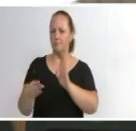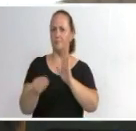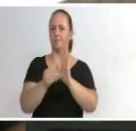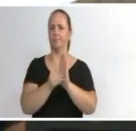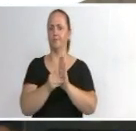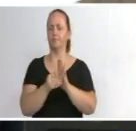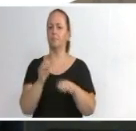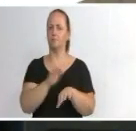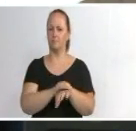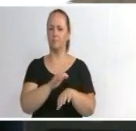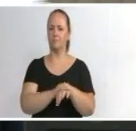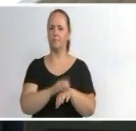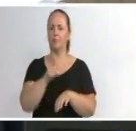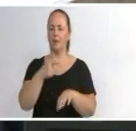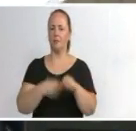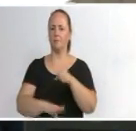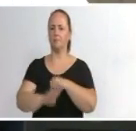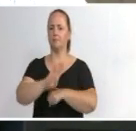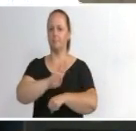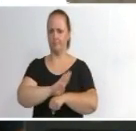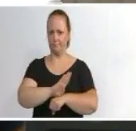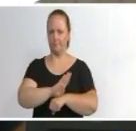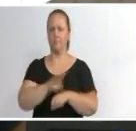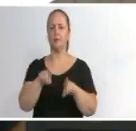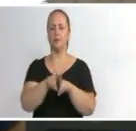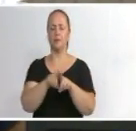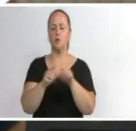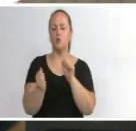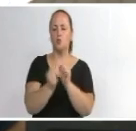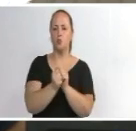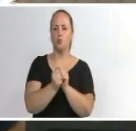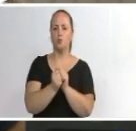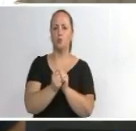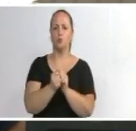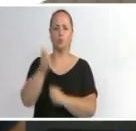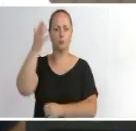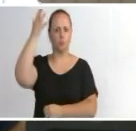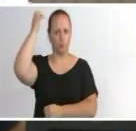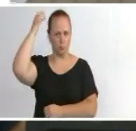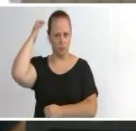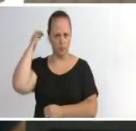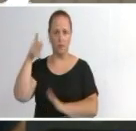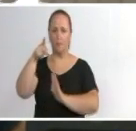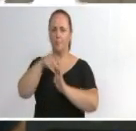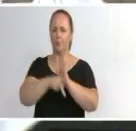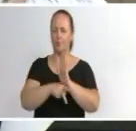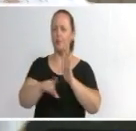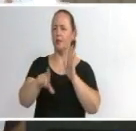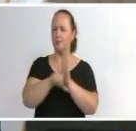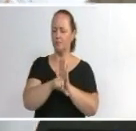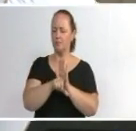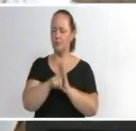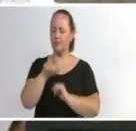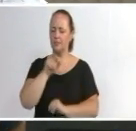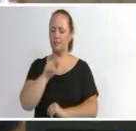subscritas pelo vereador Zeca, autor vereador Zeca Bombeiro e Ivanats, ao projeto de lei